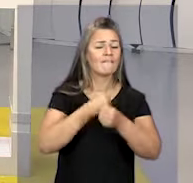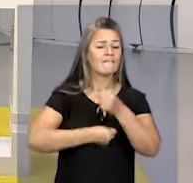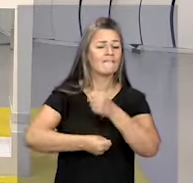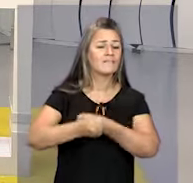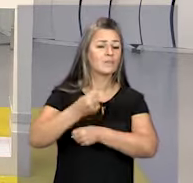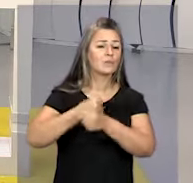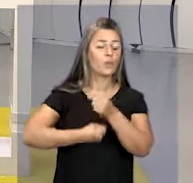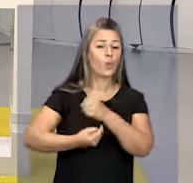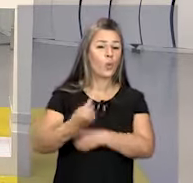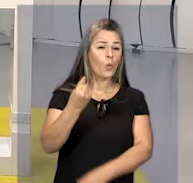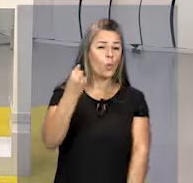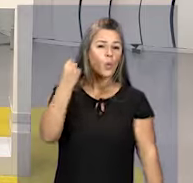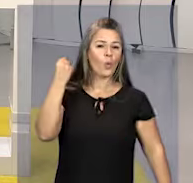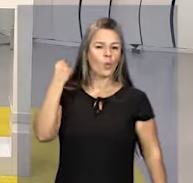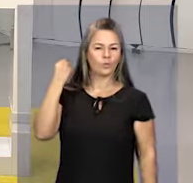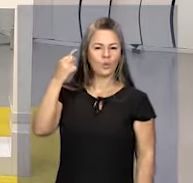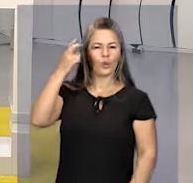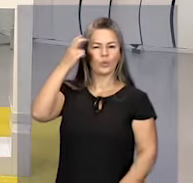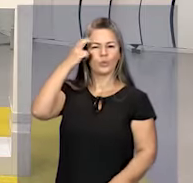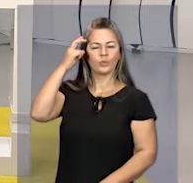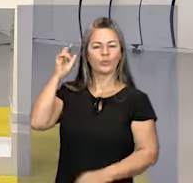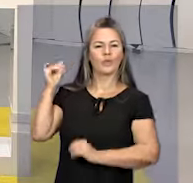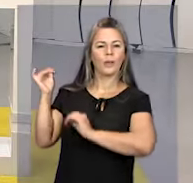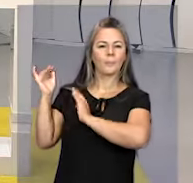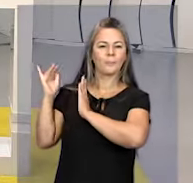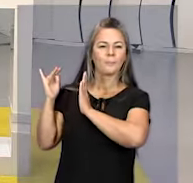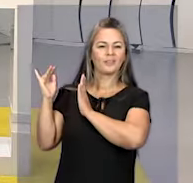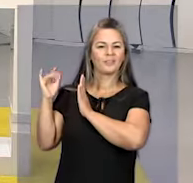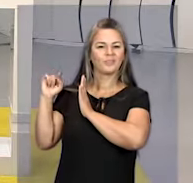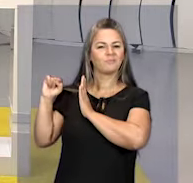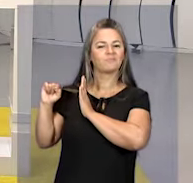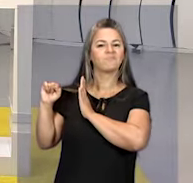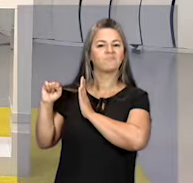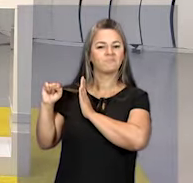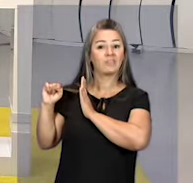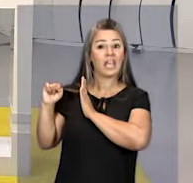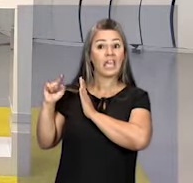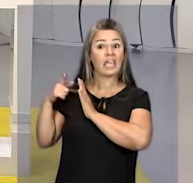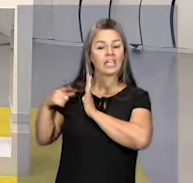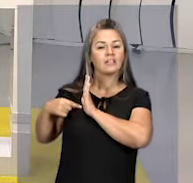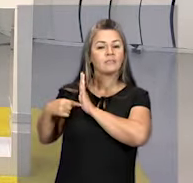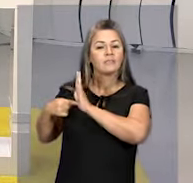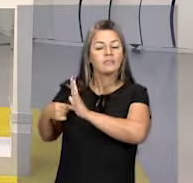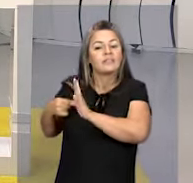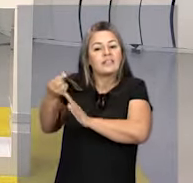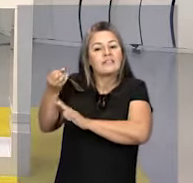outra cultura e que faziam parte da forma como as pessoas